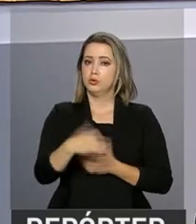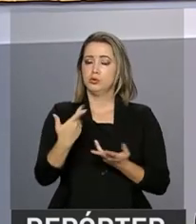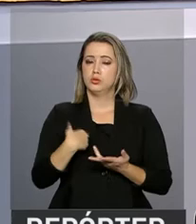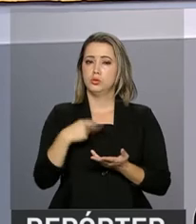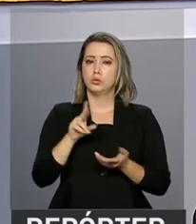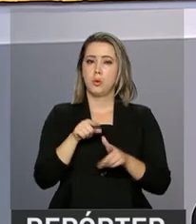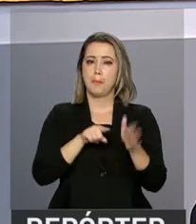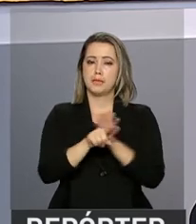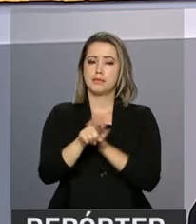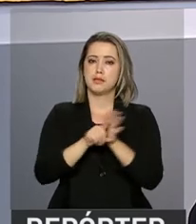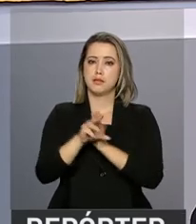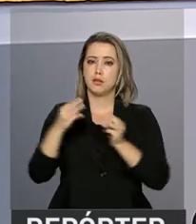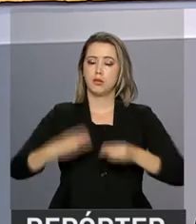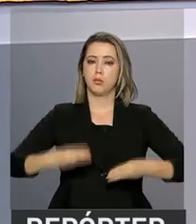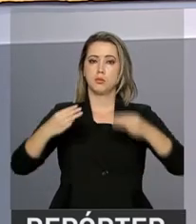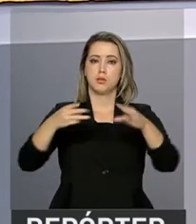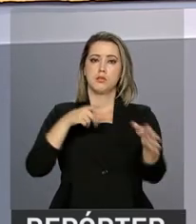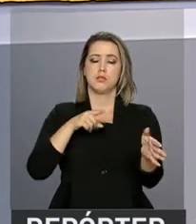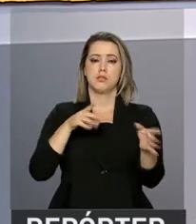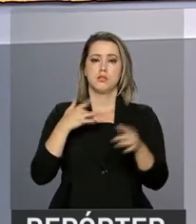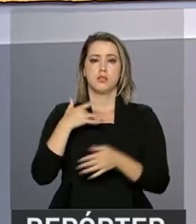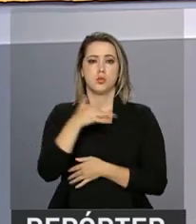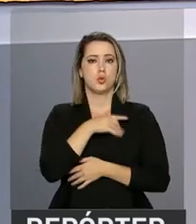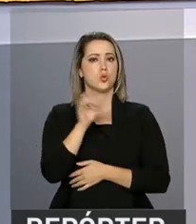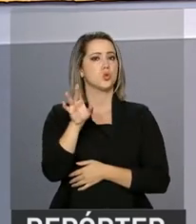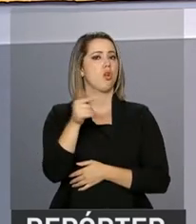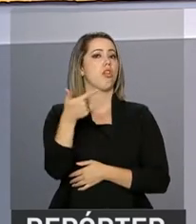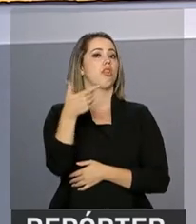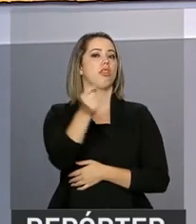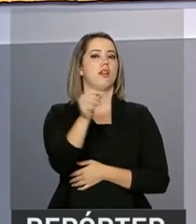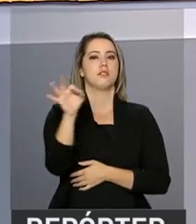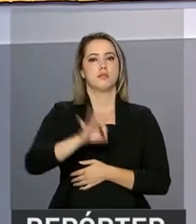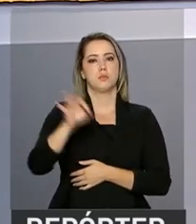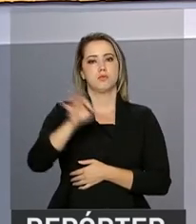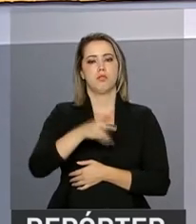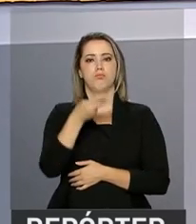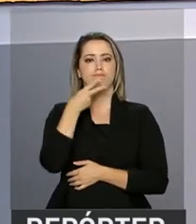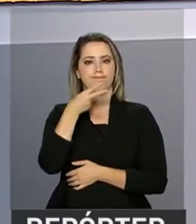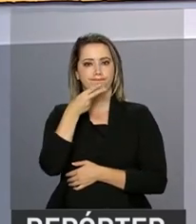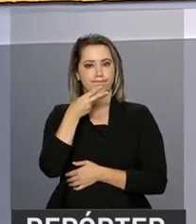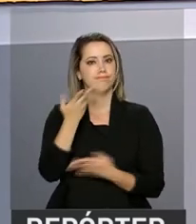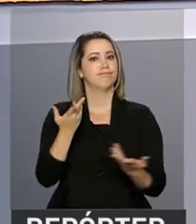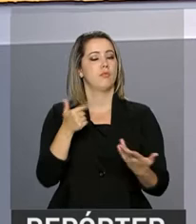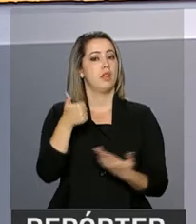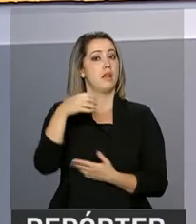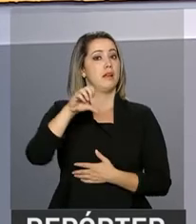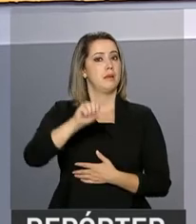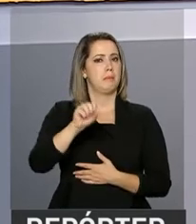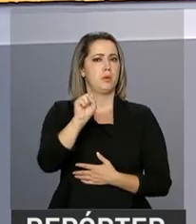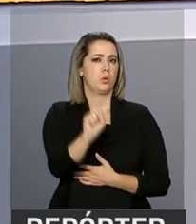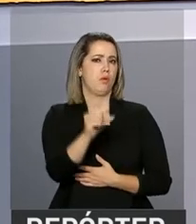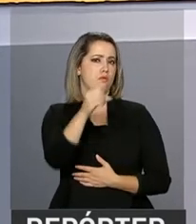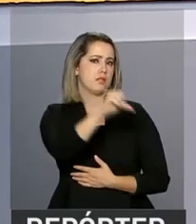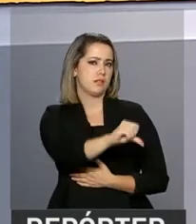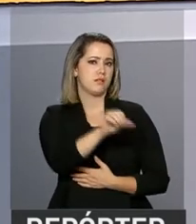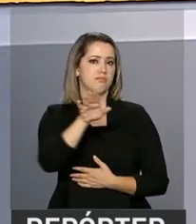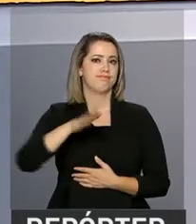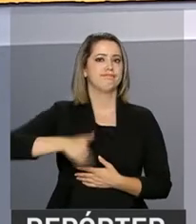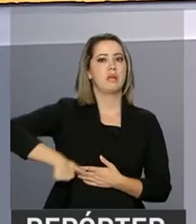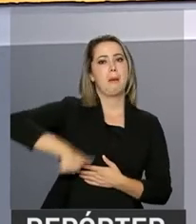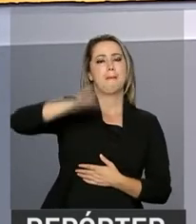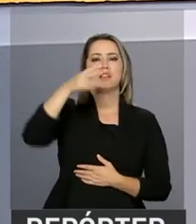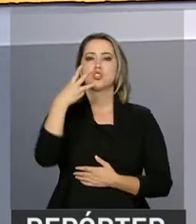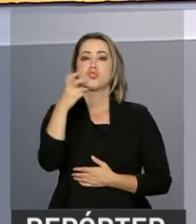da saúde apenas 10% dos brasileiros fumam em 1989 esse percentual era de